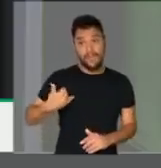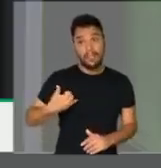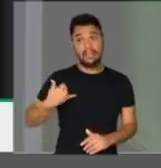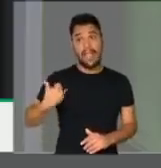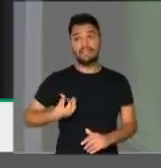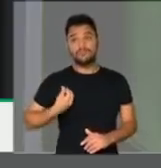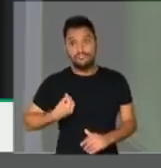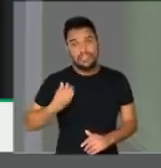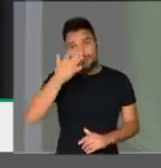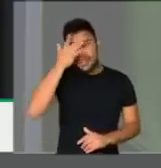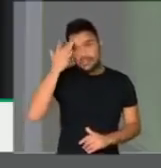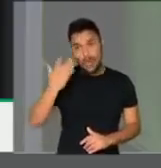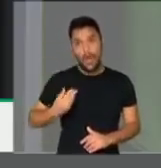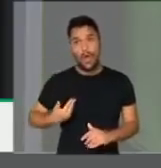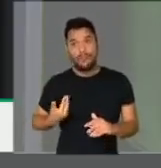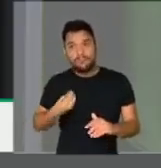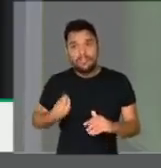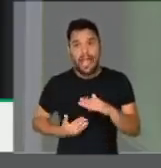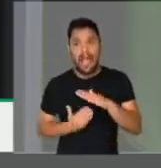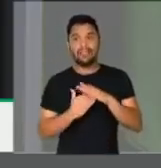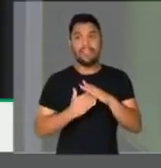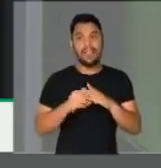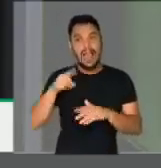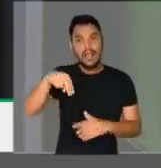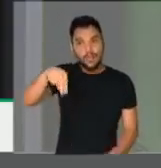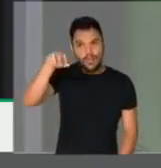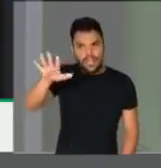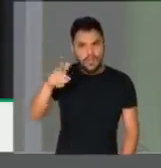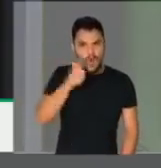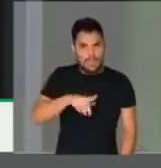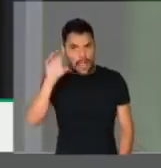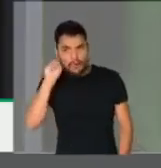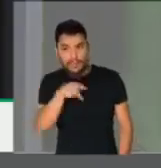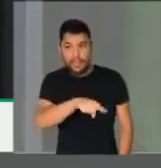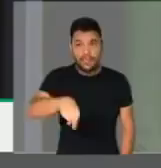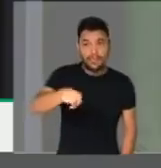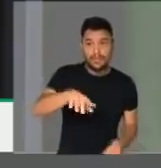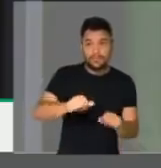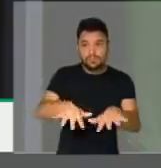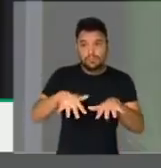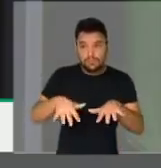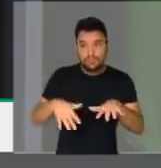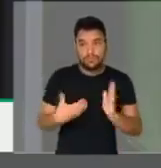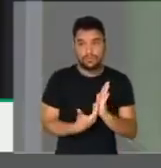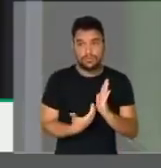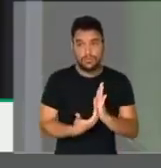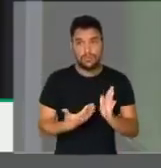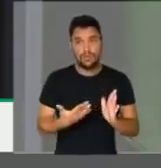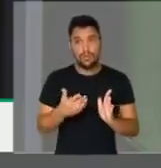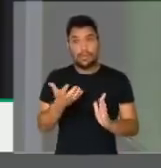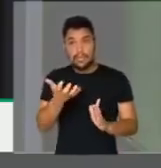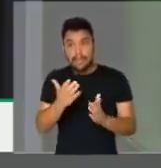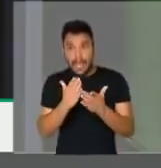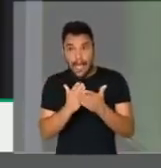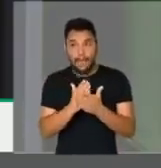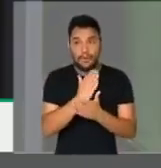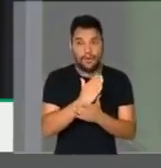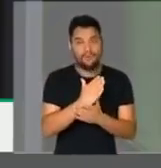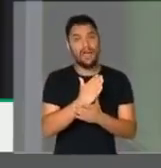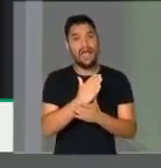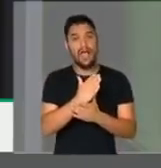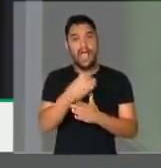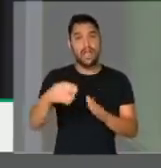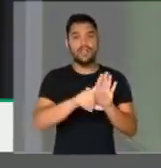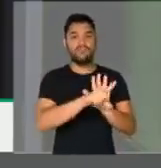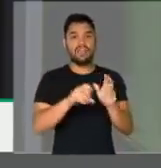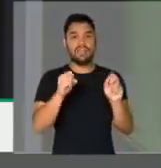vida no Nordeste... Os senhores estão conseguindo ouvir? 70 anos de idade. Querer aprovar uma reforma com